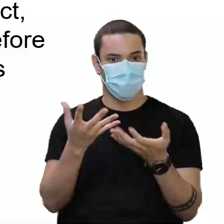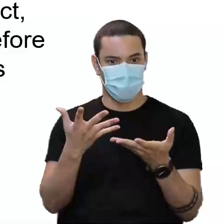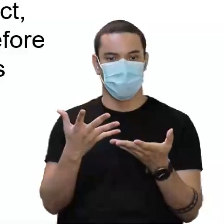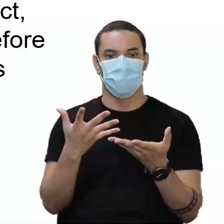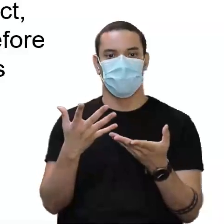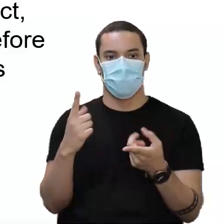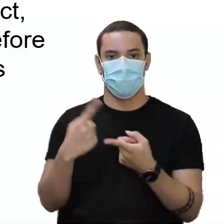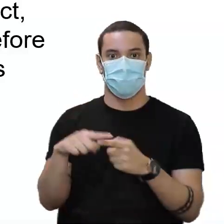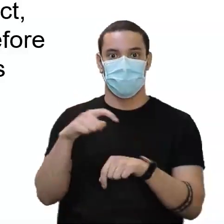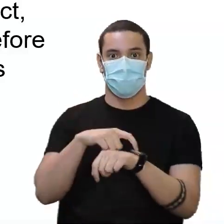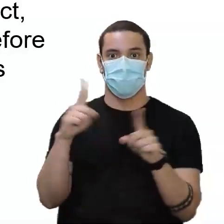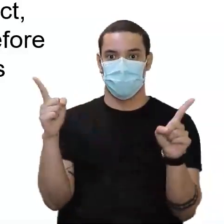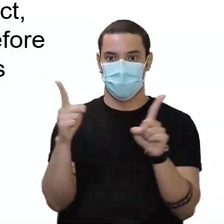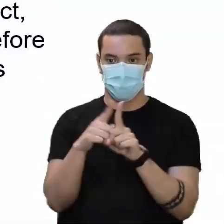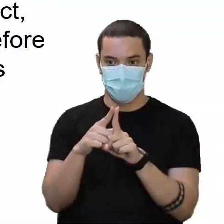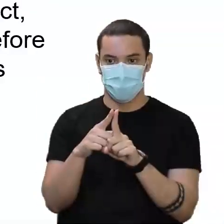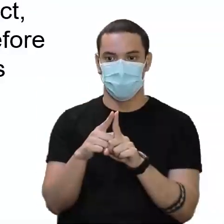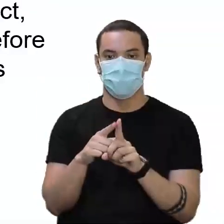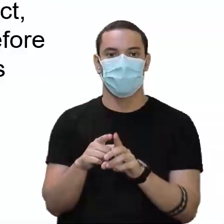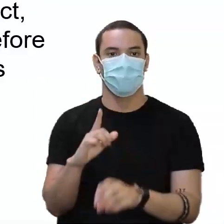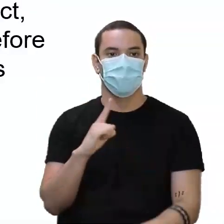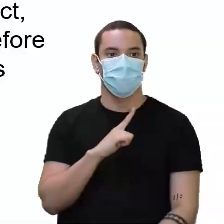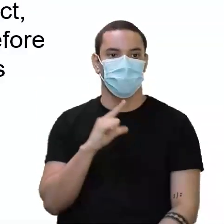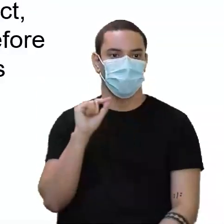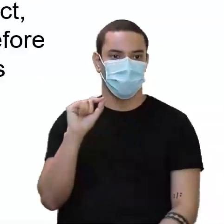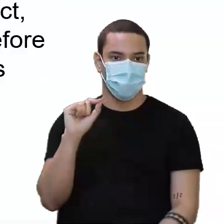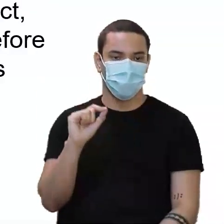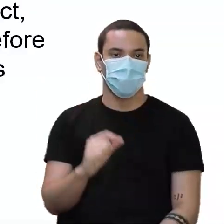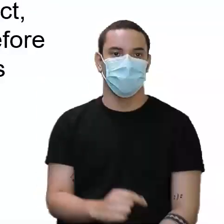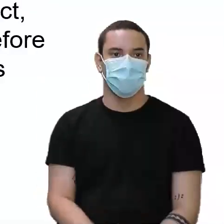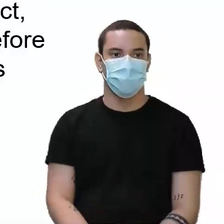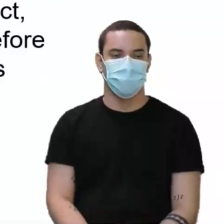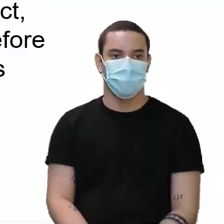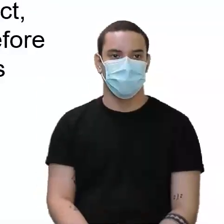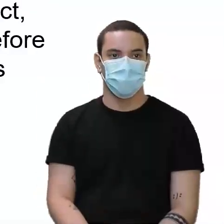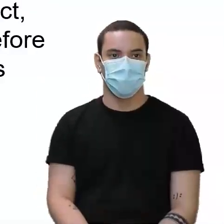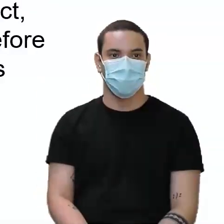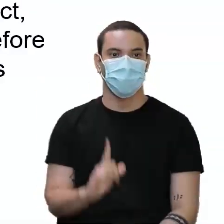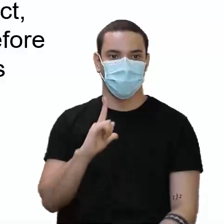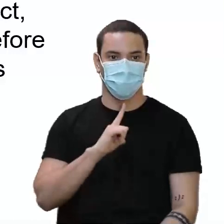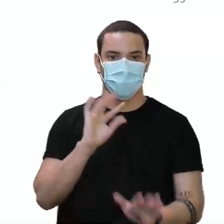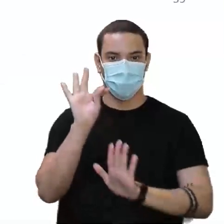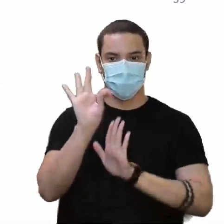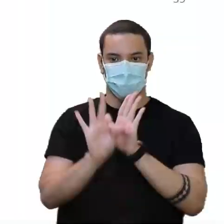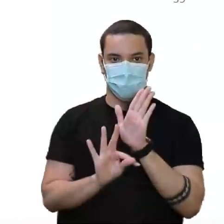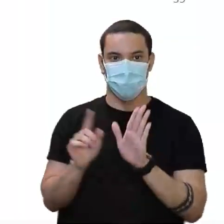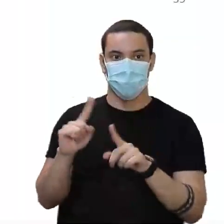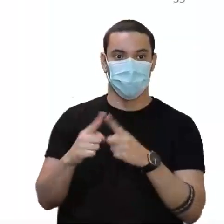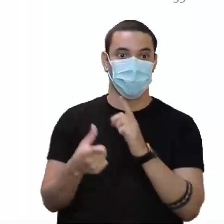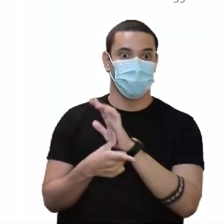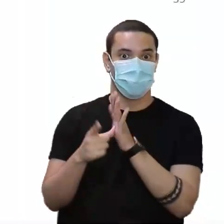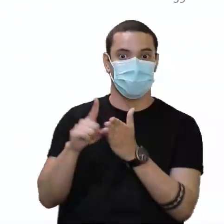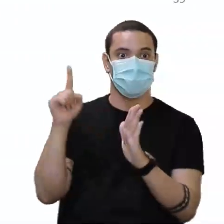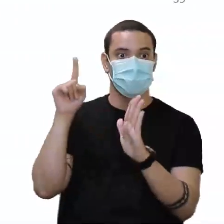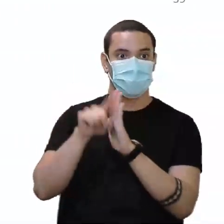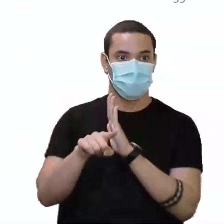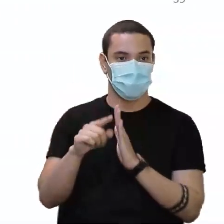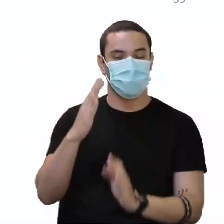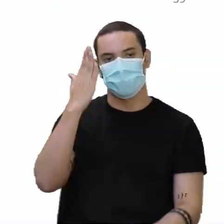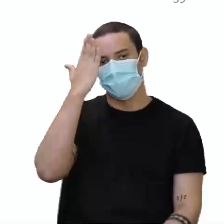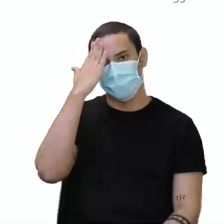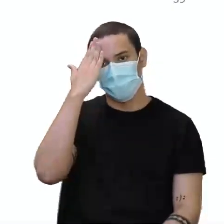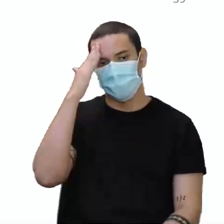né? E aí, olha só, a gente tem o seguinte... Temos esse texto, mas antes dele, vamos lá para a questão, que a gente quer